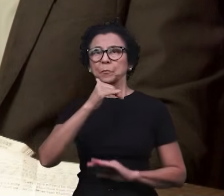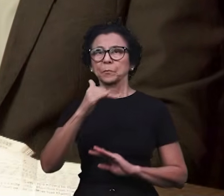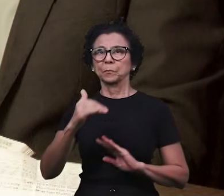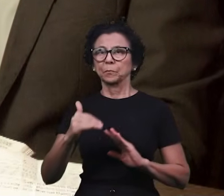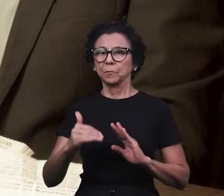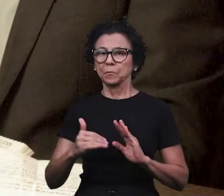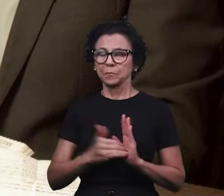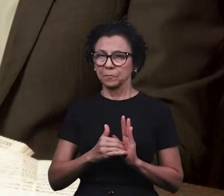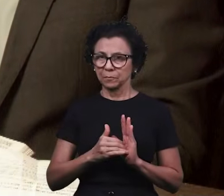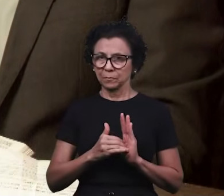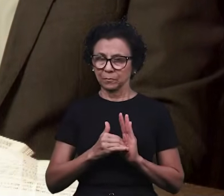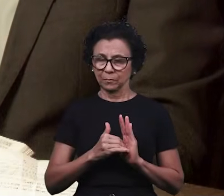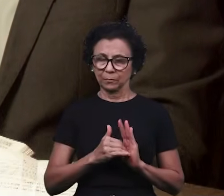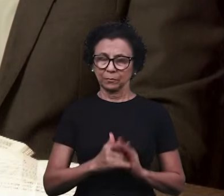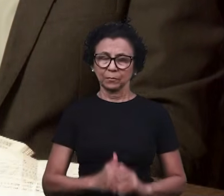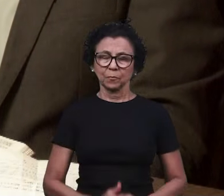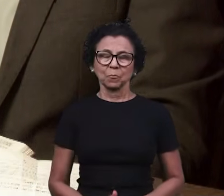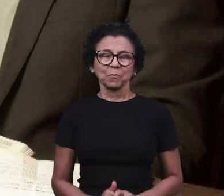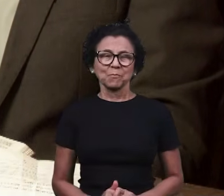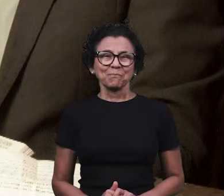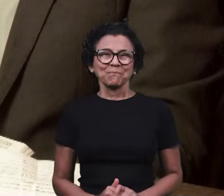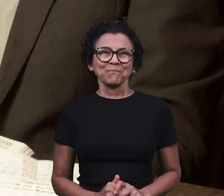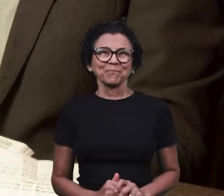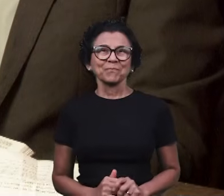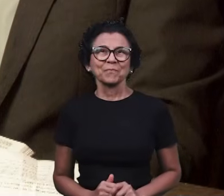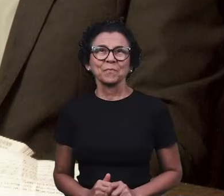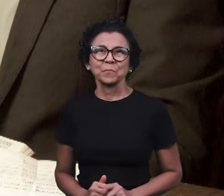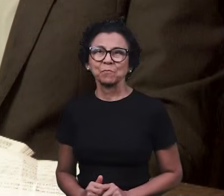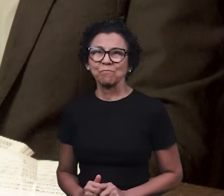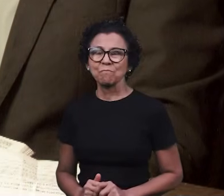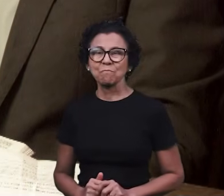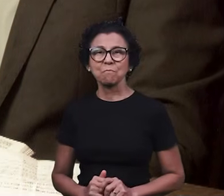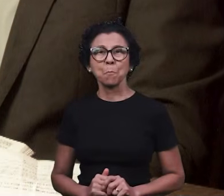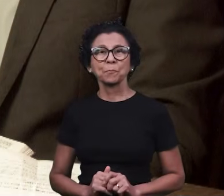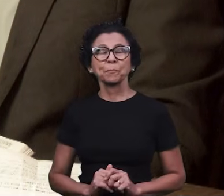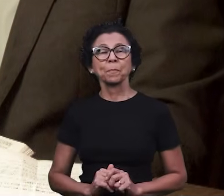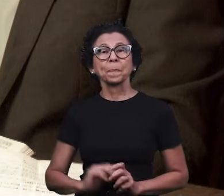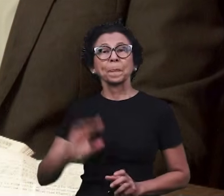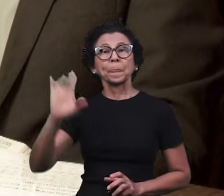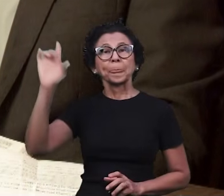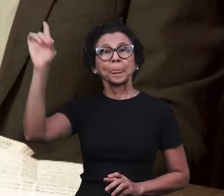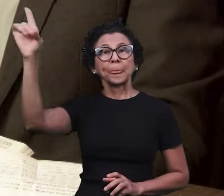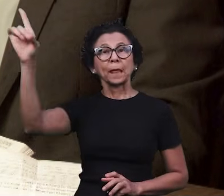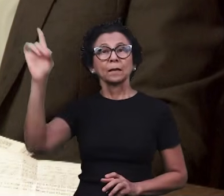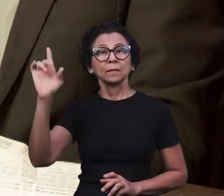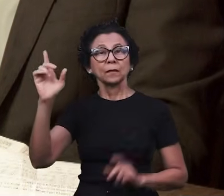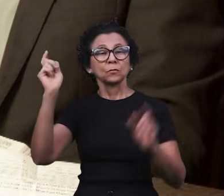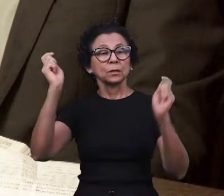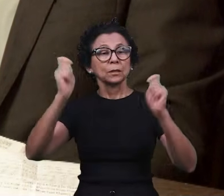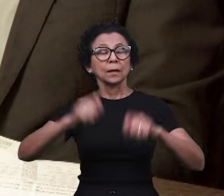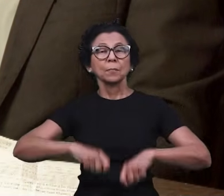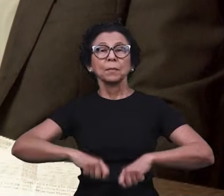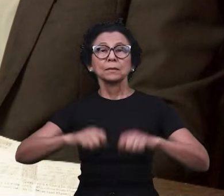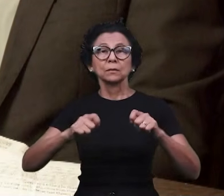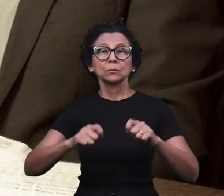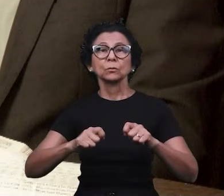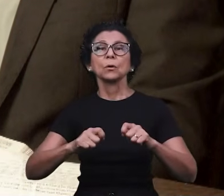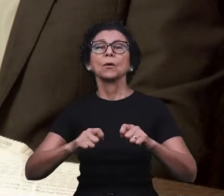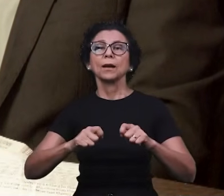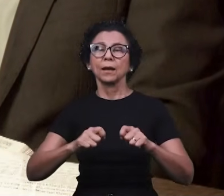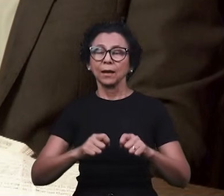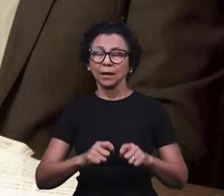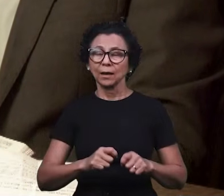maravilhoso é que nós vamos ver tudo o que Deus deu para que você possa se achegar à presença desse